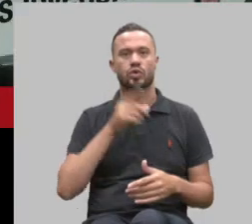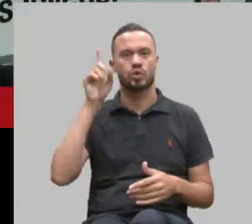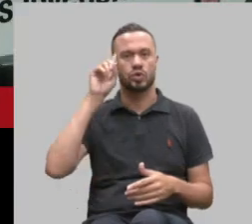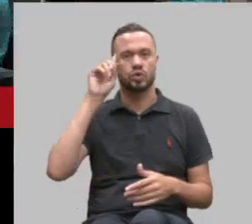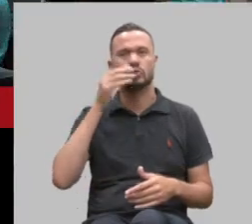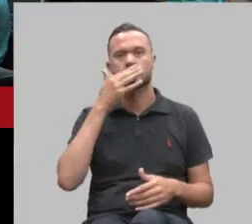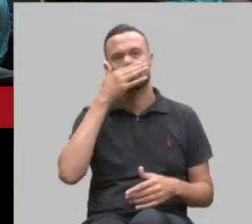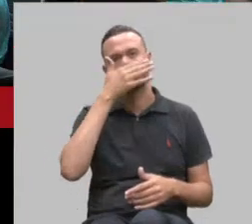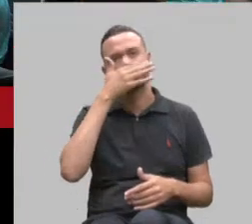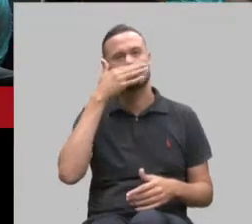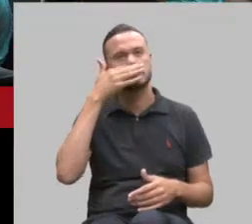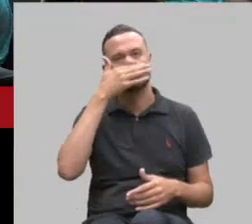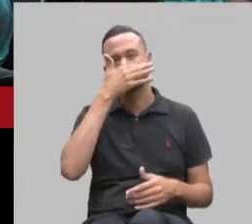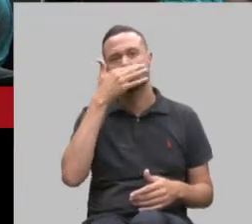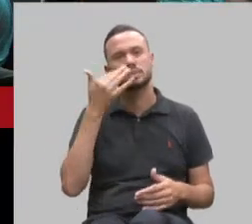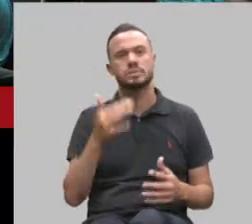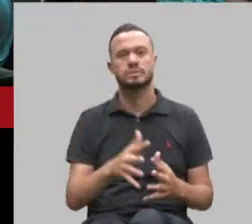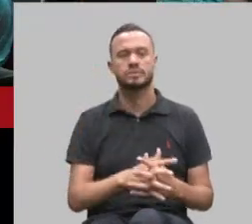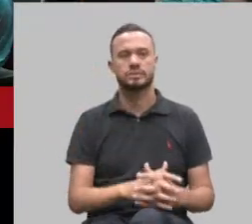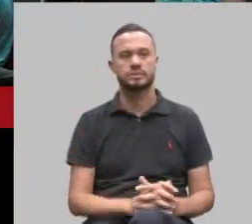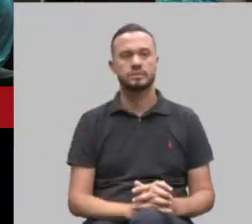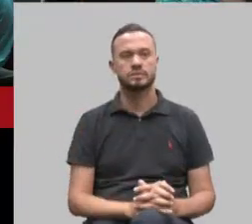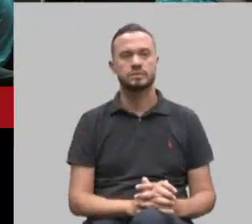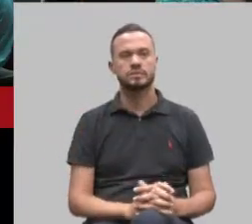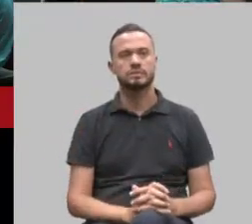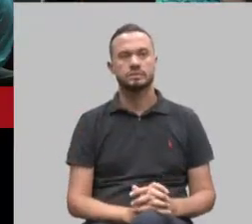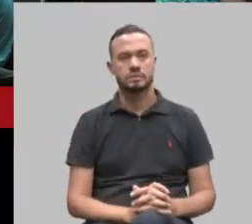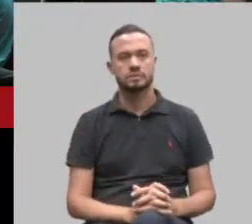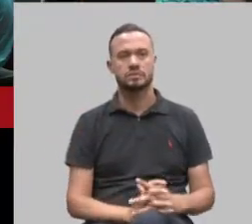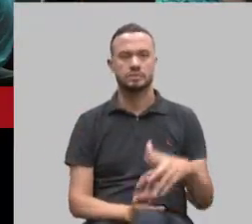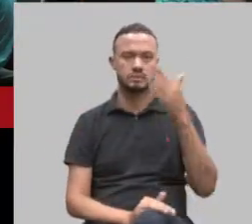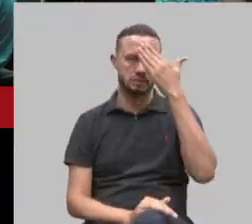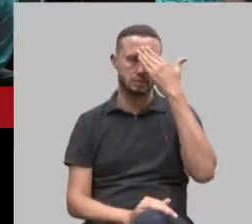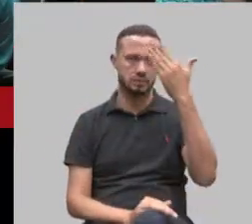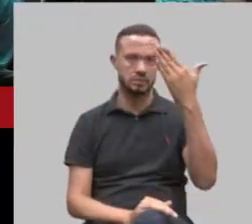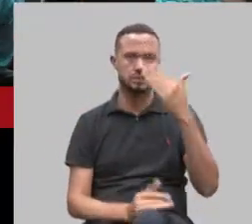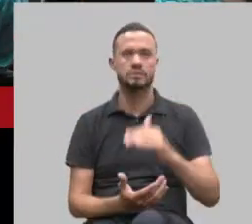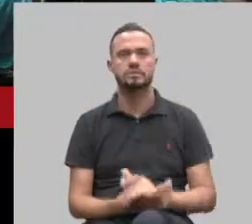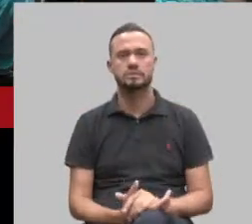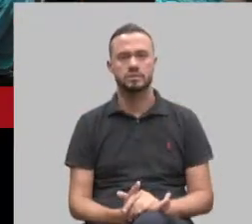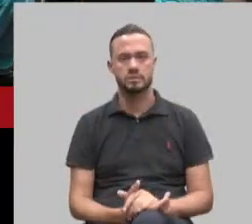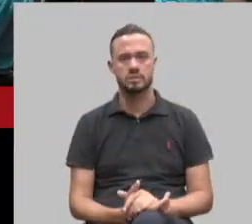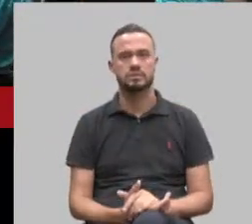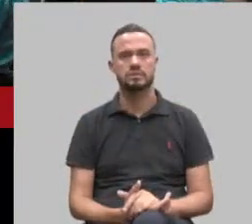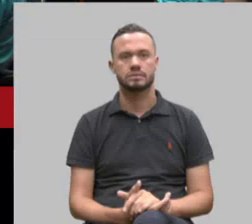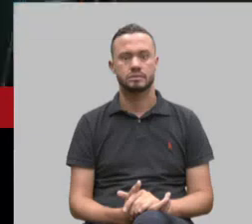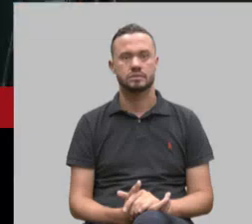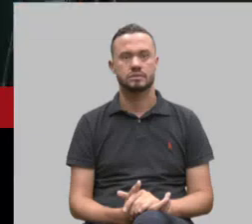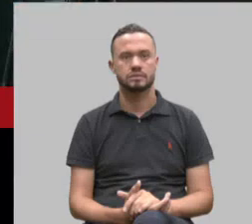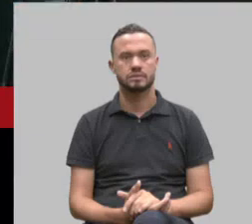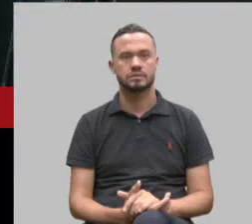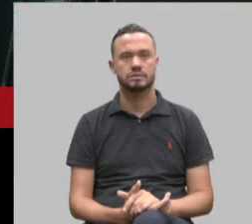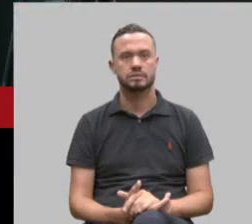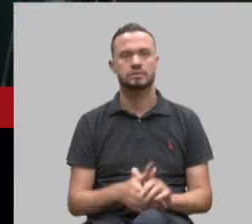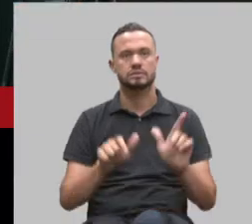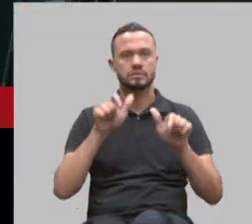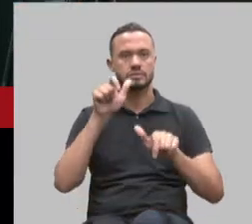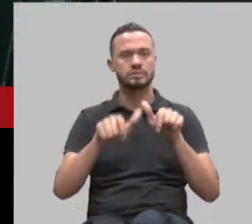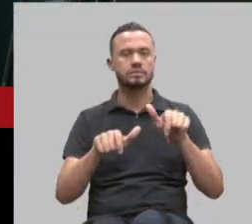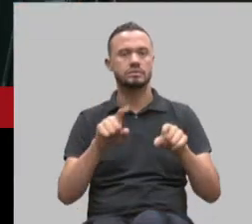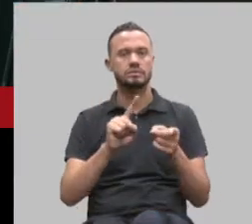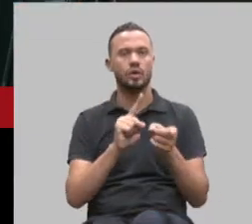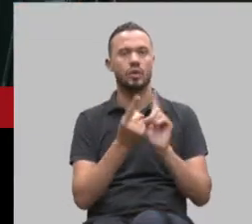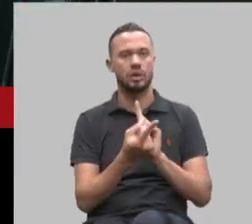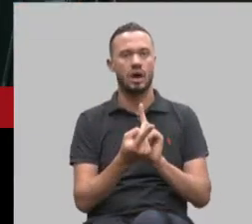isso é obrigada Maria Fernanda alguém que seja contrário quem